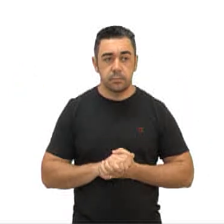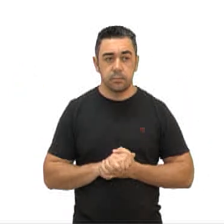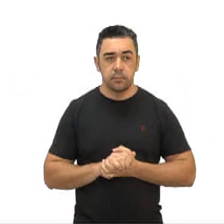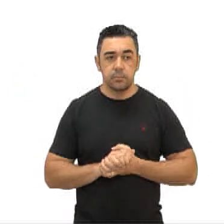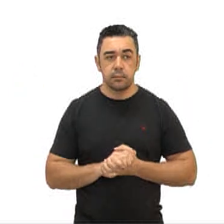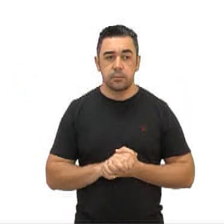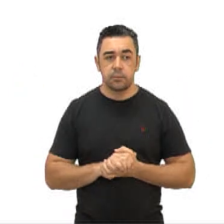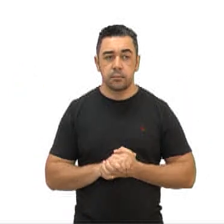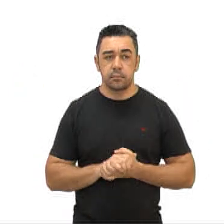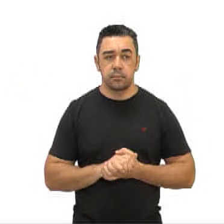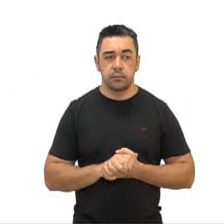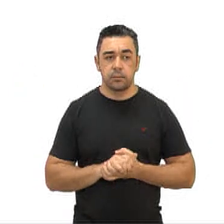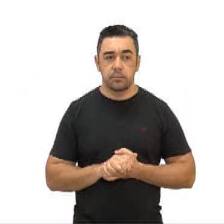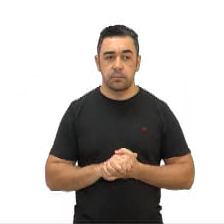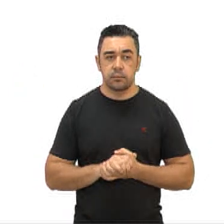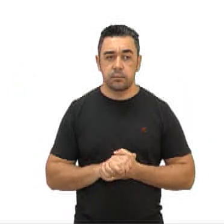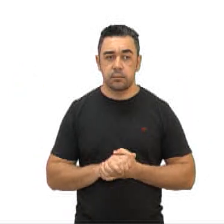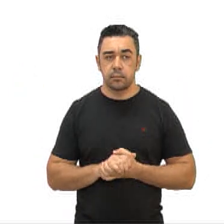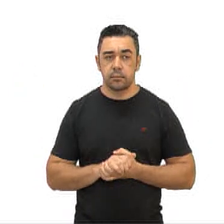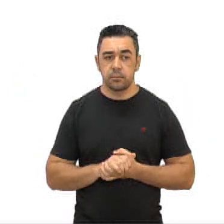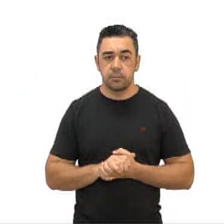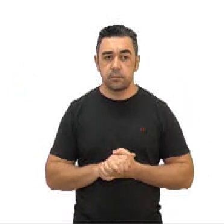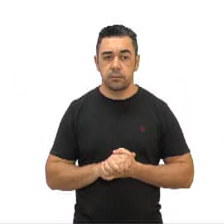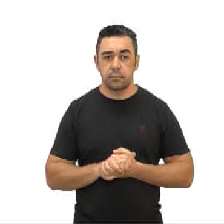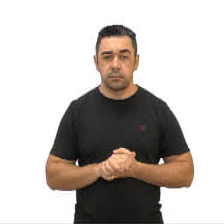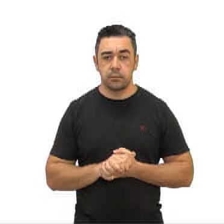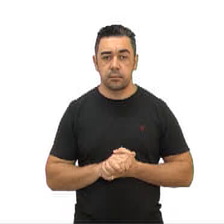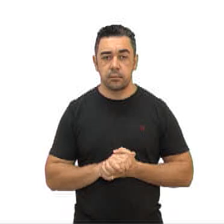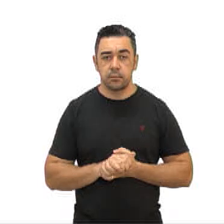publicado em los periódicos e trata de la